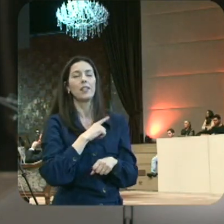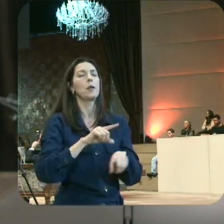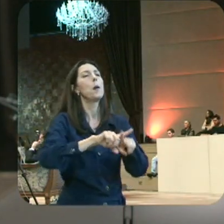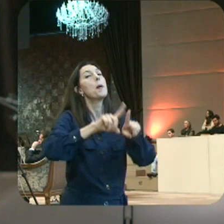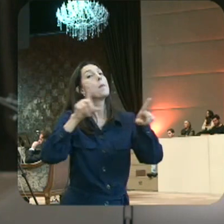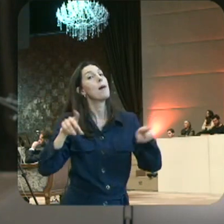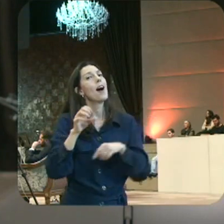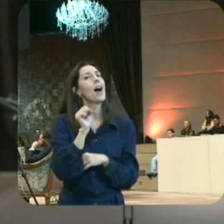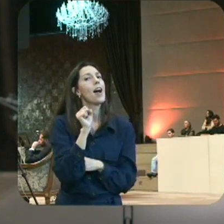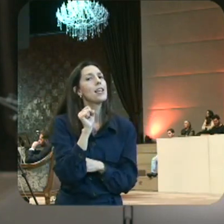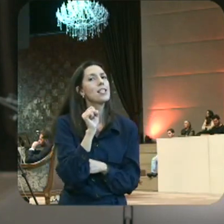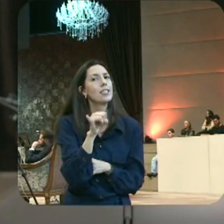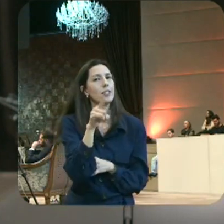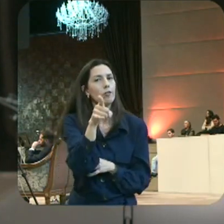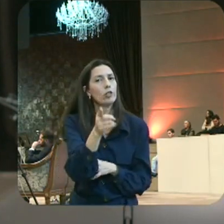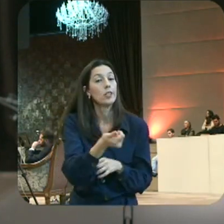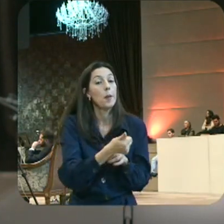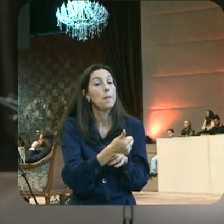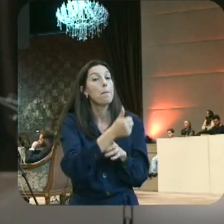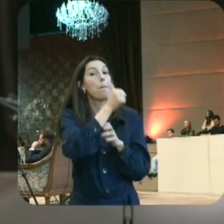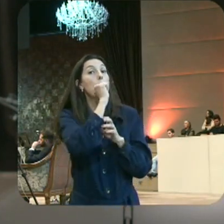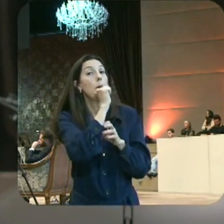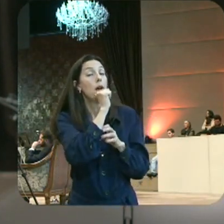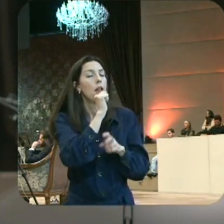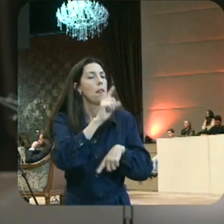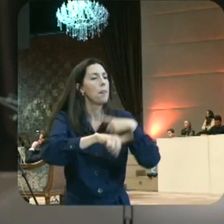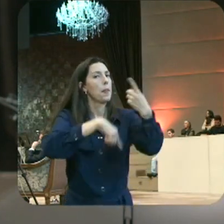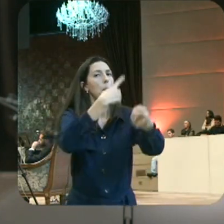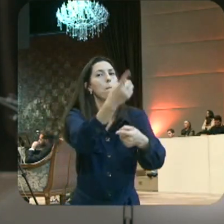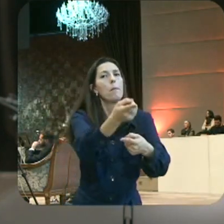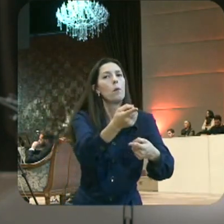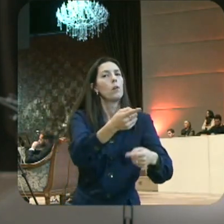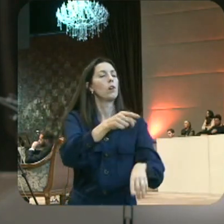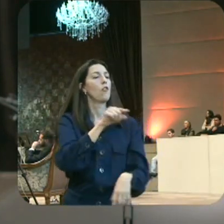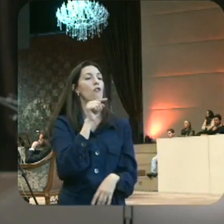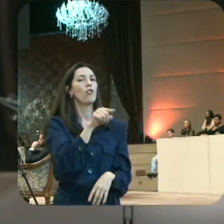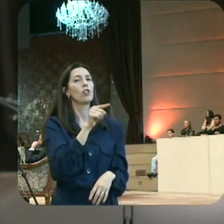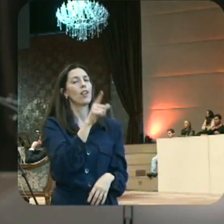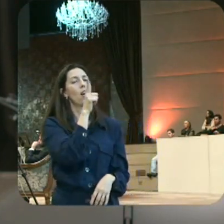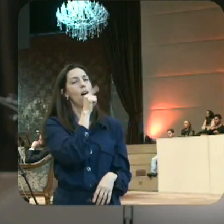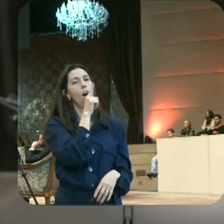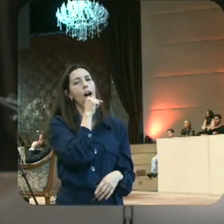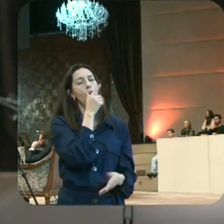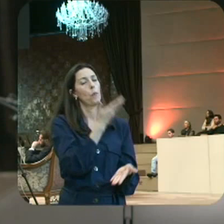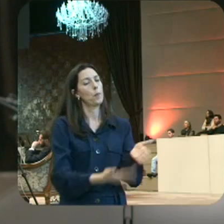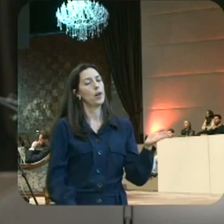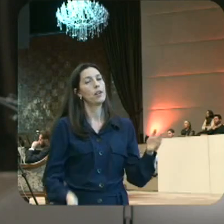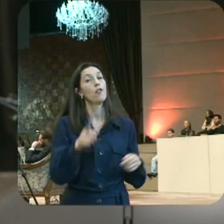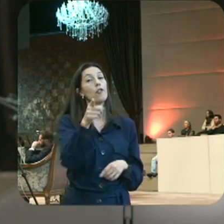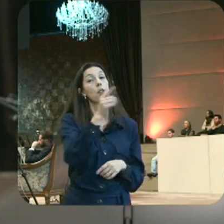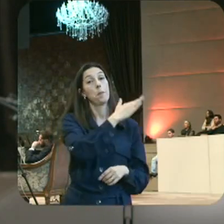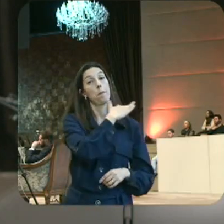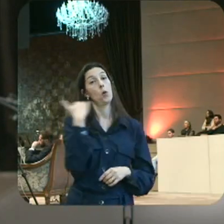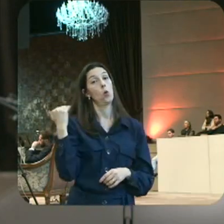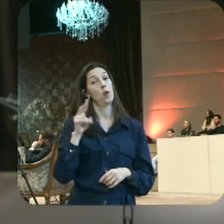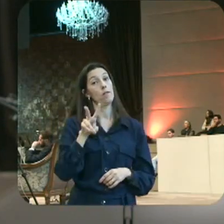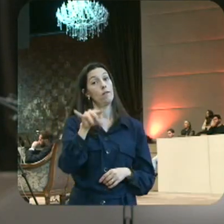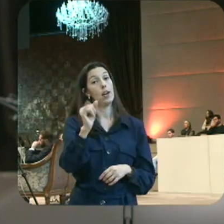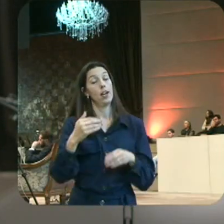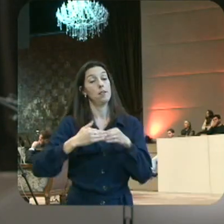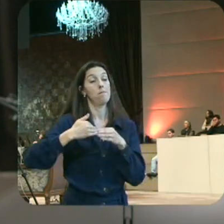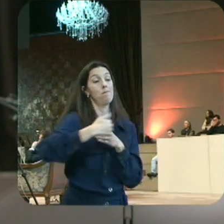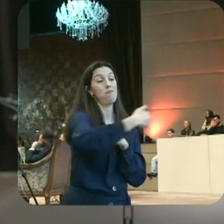você beber essa água, você não vai ter água para chegar no próximo poço, e você vai morrer de sede no meio do